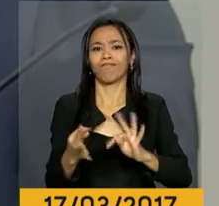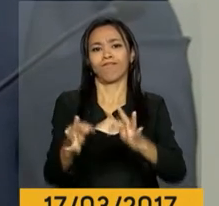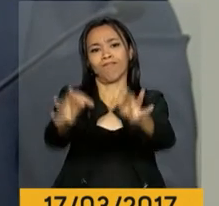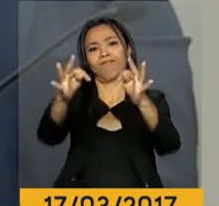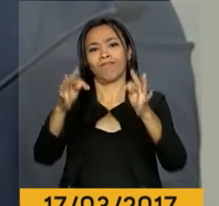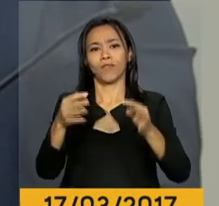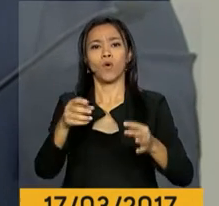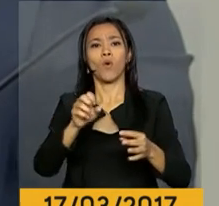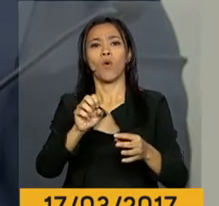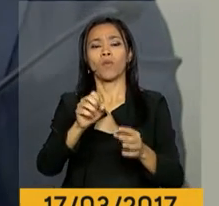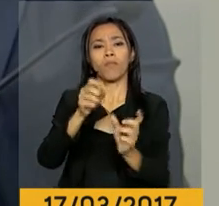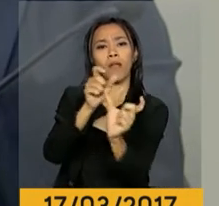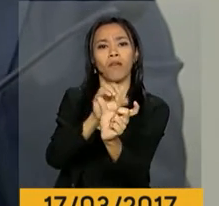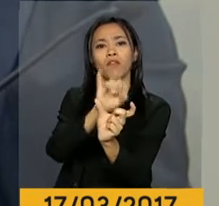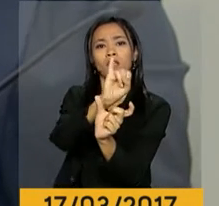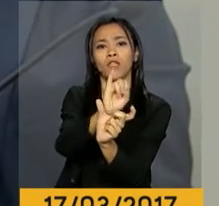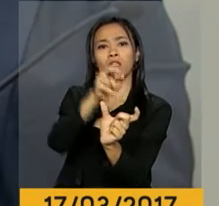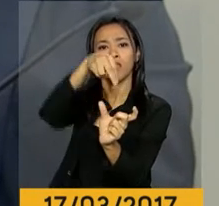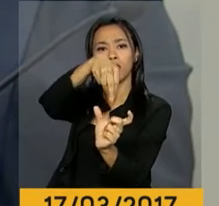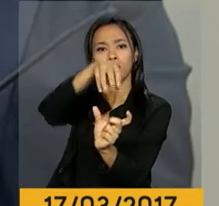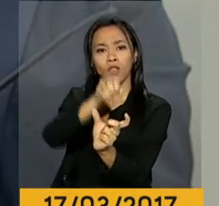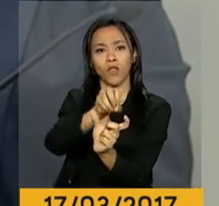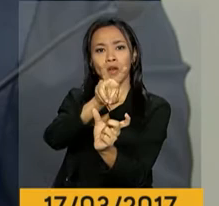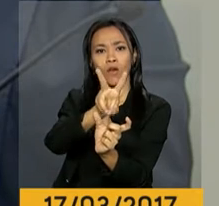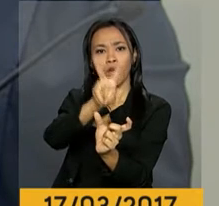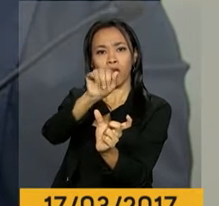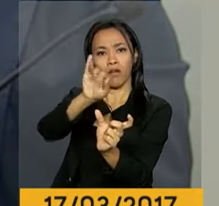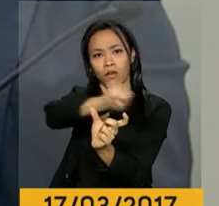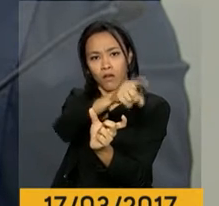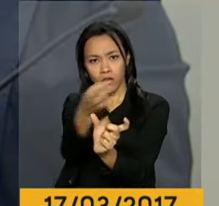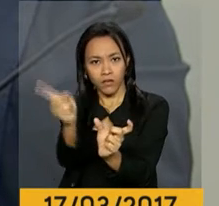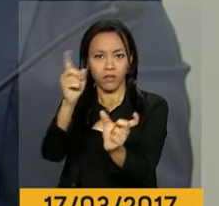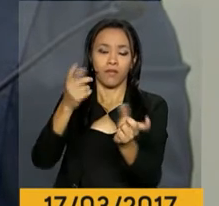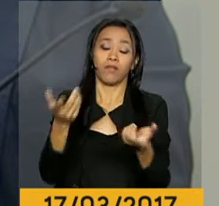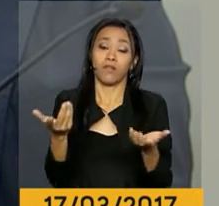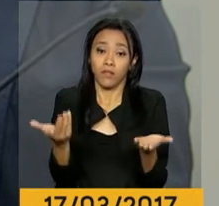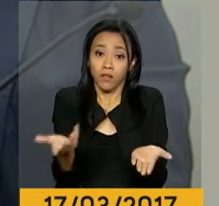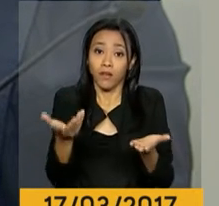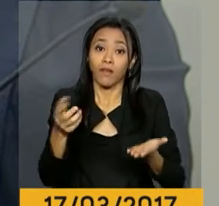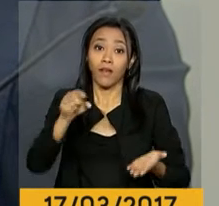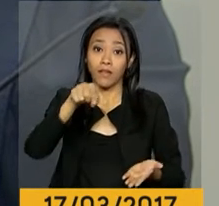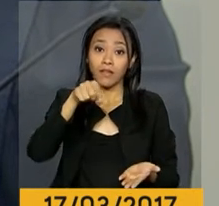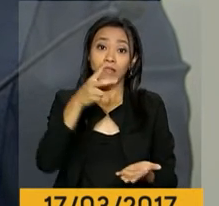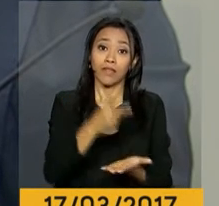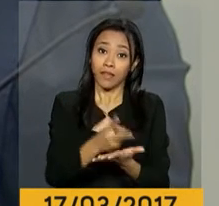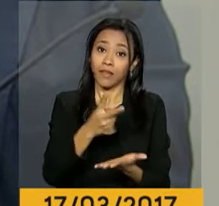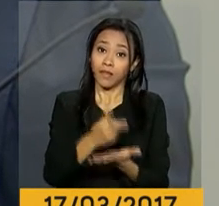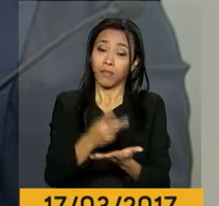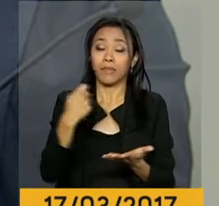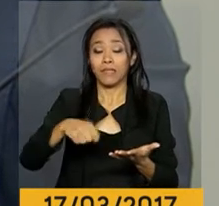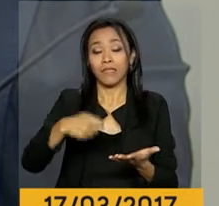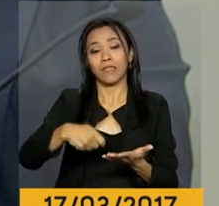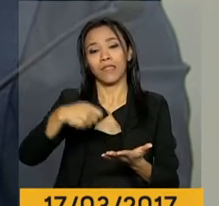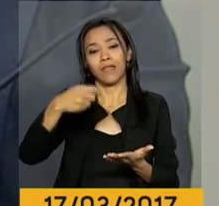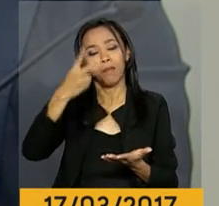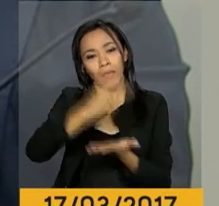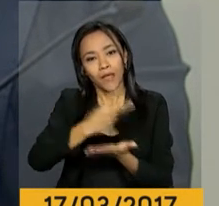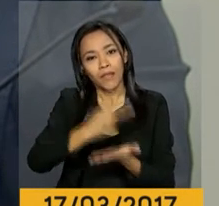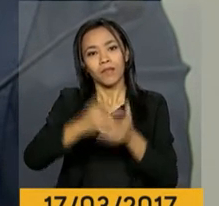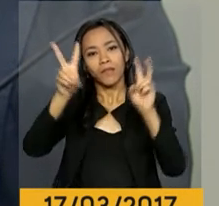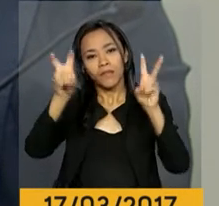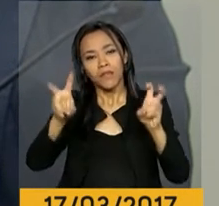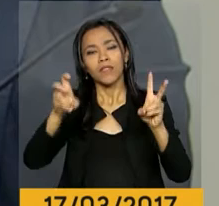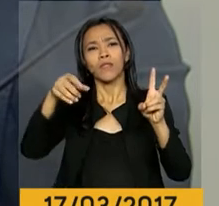vezes nós repetimos o óbvio, porque o óbvio, mais do que nunca, deve ser repetido nos últimos tempos.